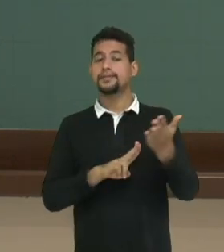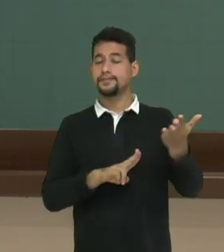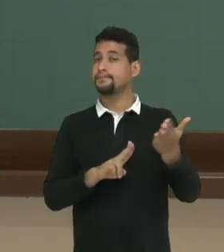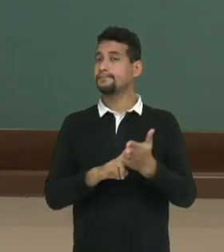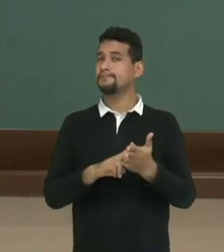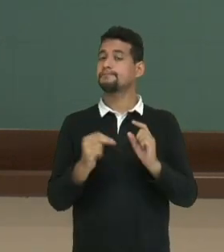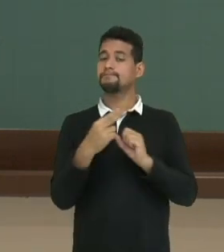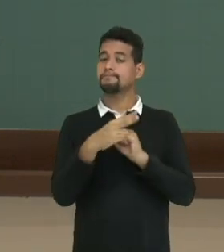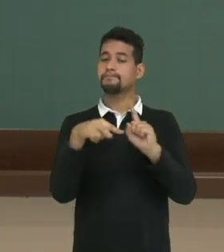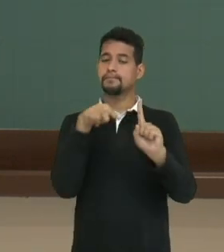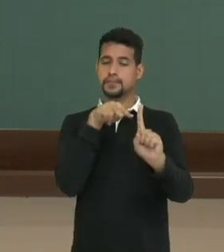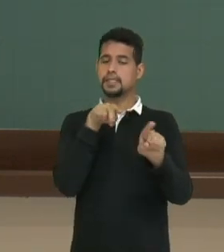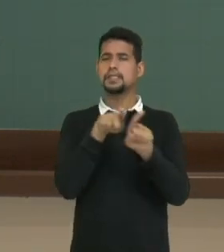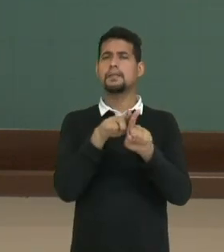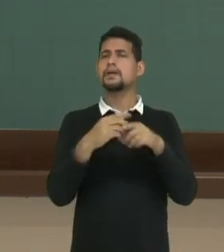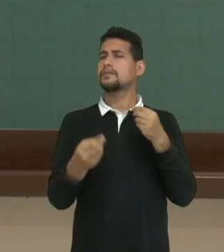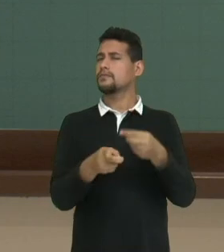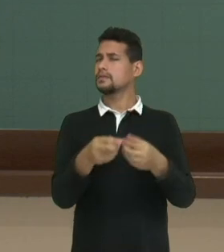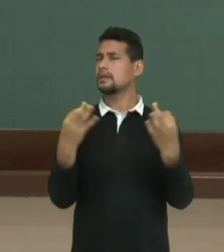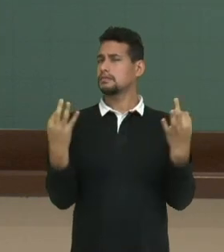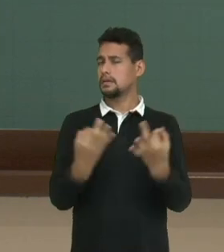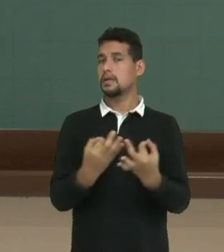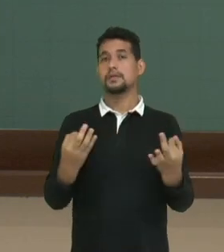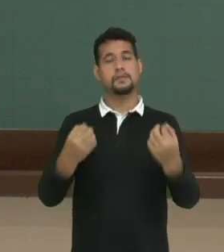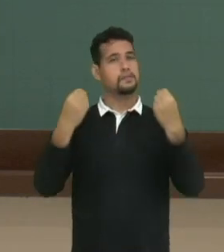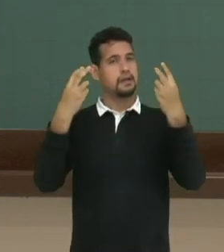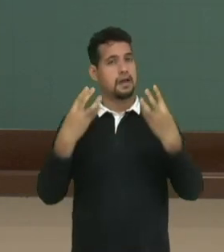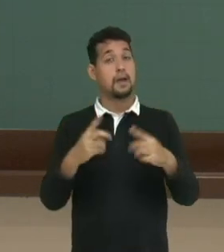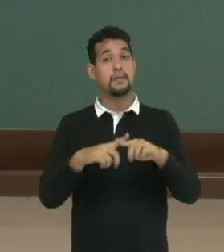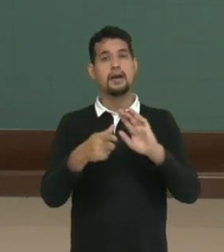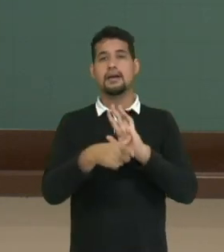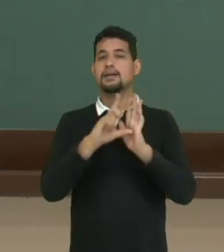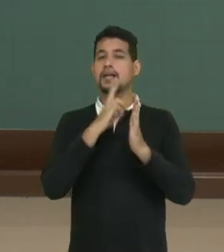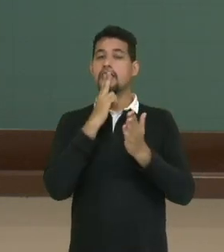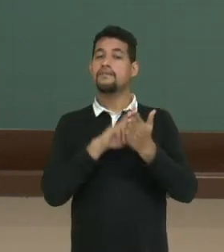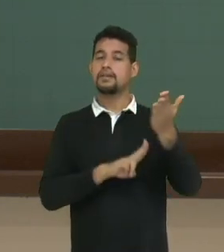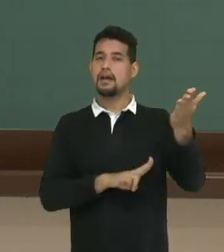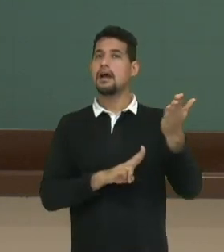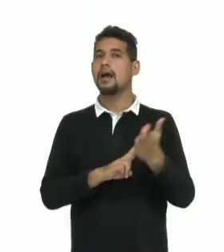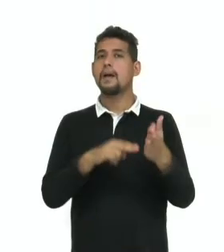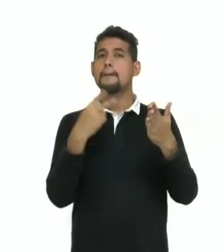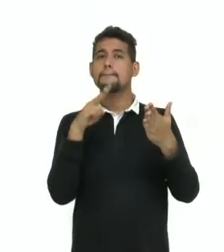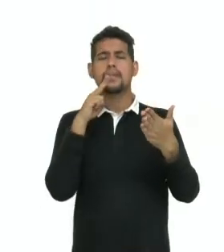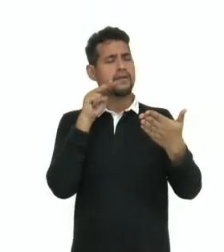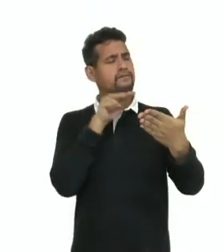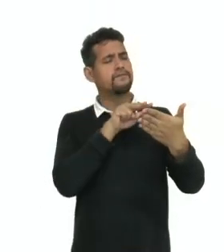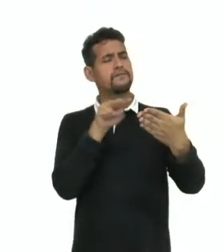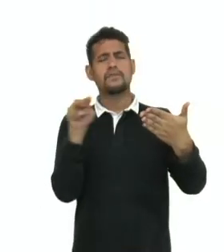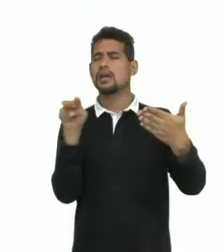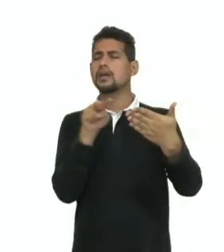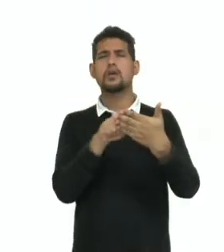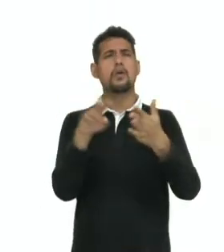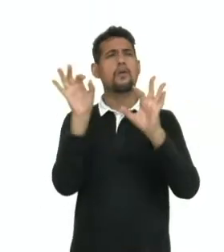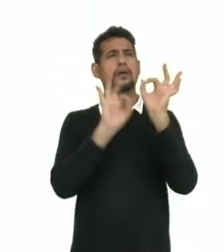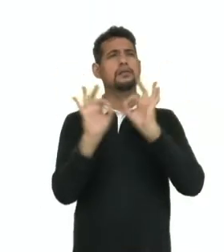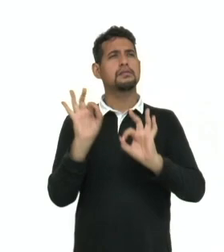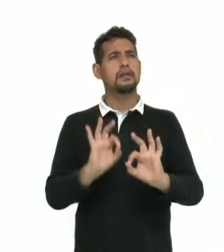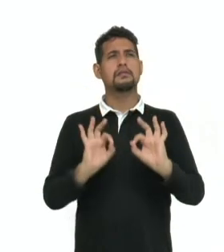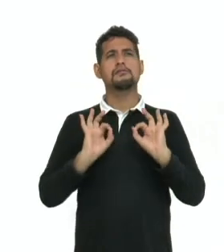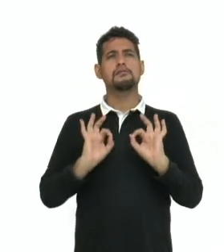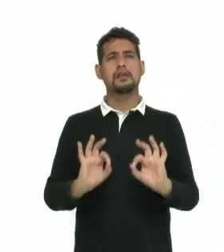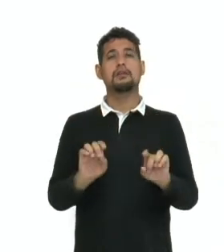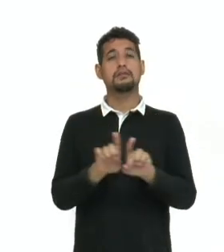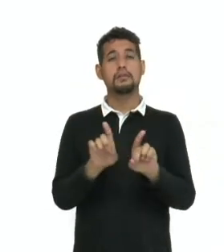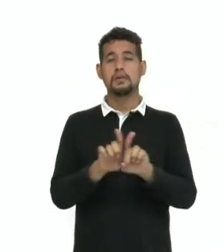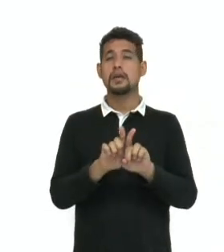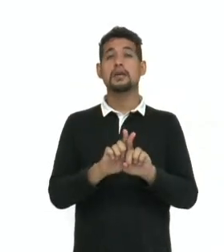ponto de vista e de que você está correto, certo? Antes de enviar a carta ainda, verifiquem se estão organizados os elementos que garantem a